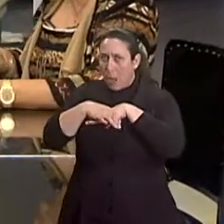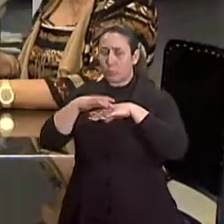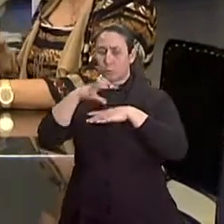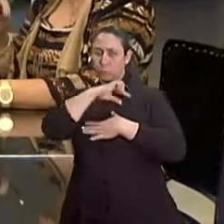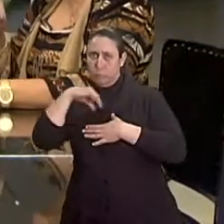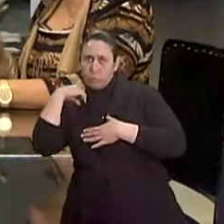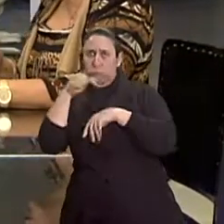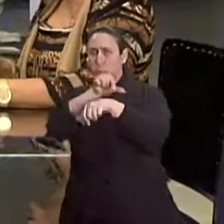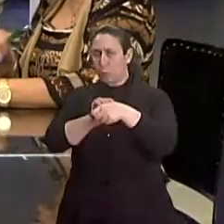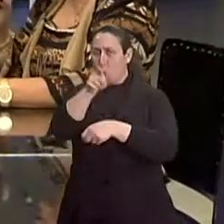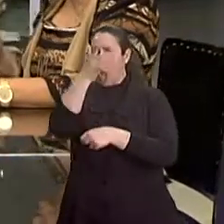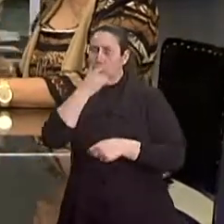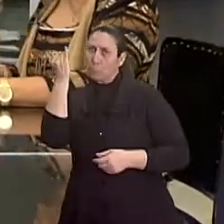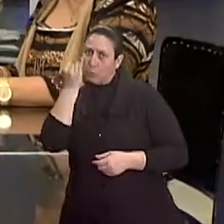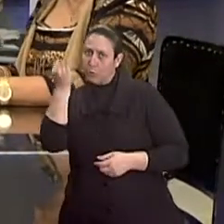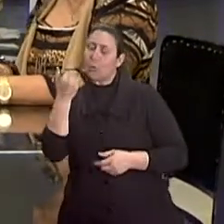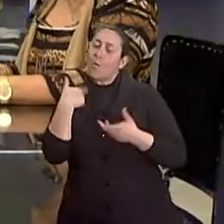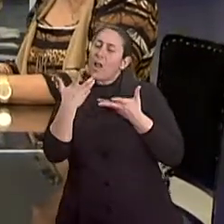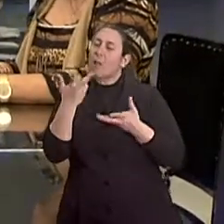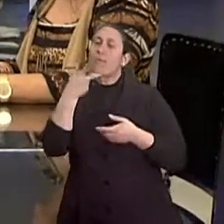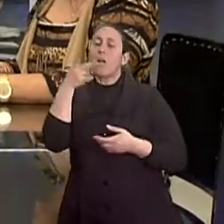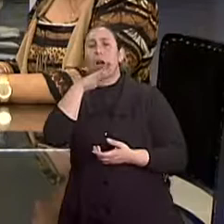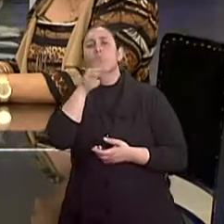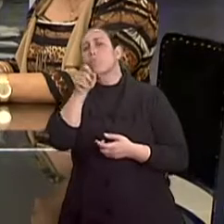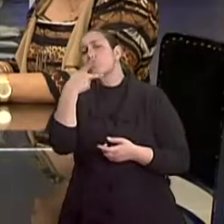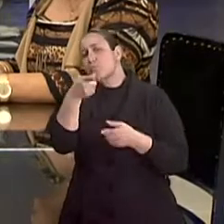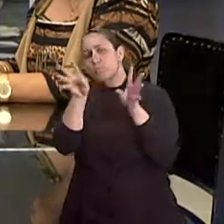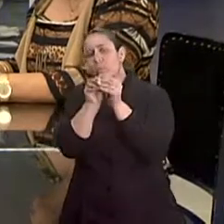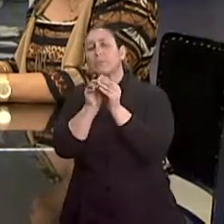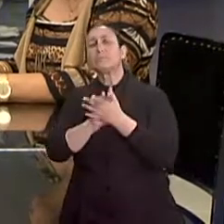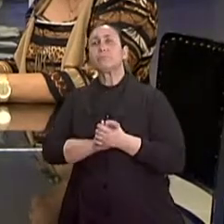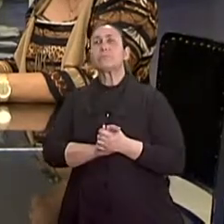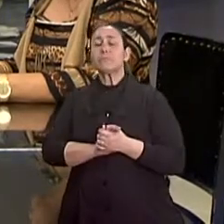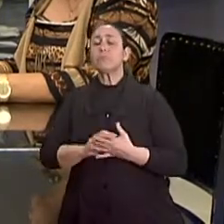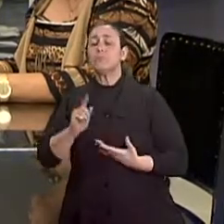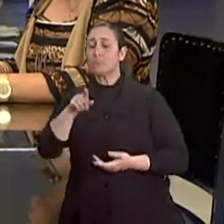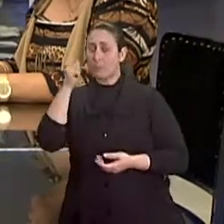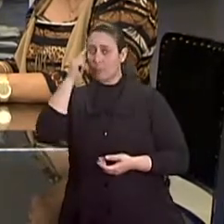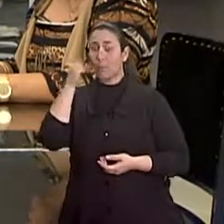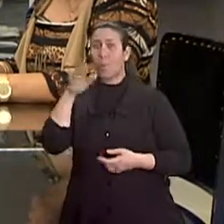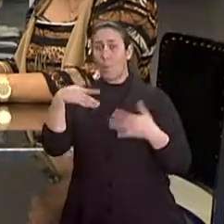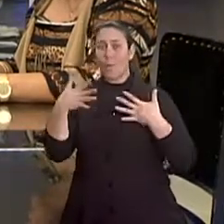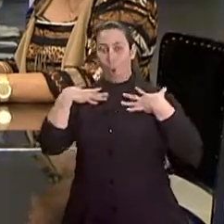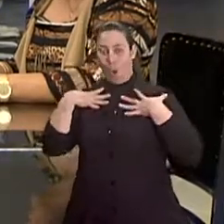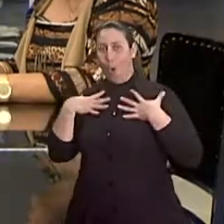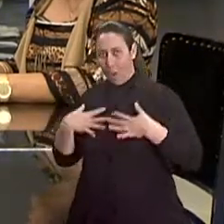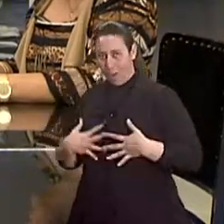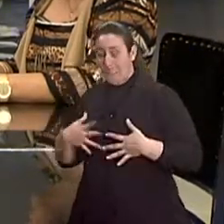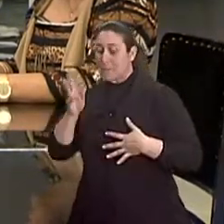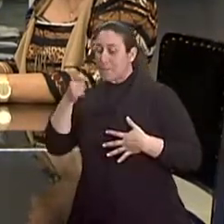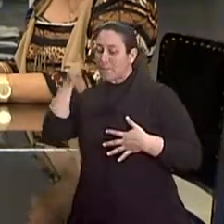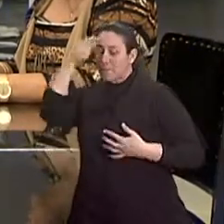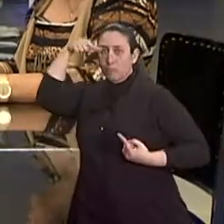complemento da roupa. Quando... A gente está fechando o programa e eu não queria deixar passar. Sim. Isso. Quando se faz, quando se monta uma roupa, a gente tem que